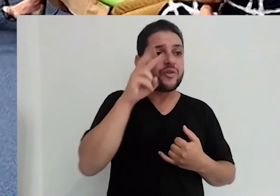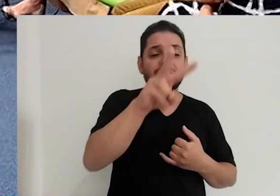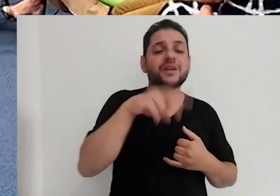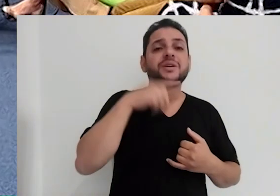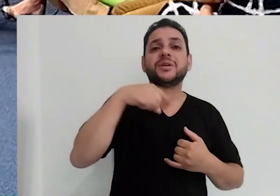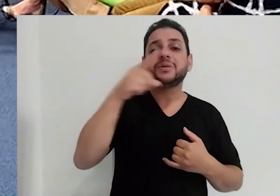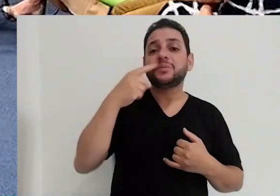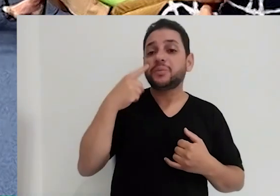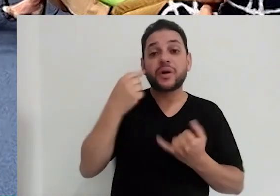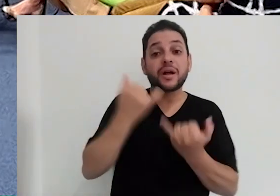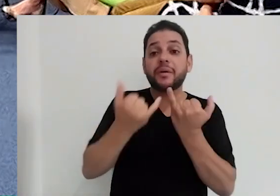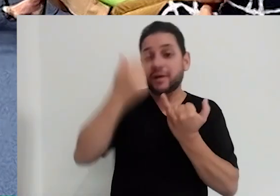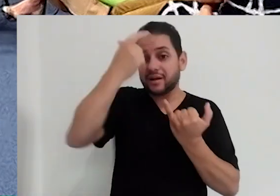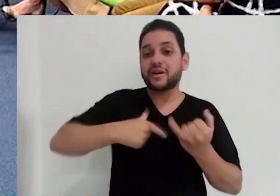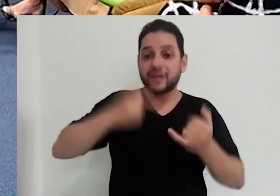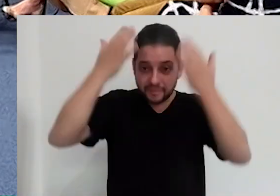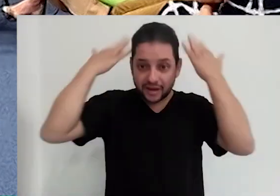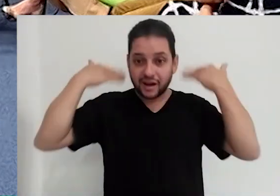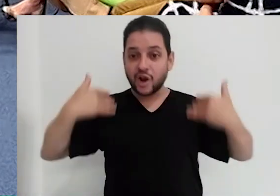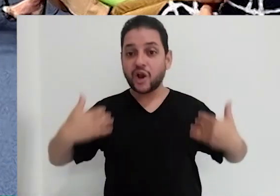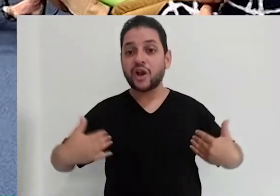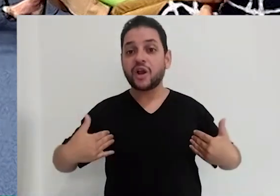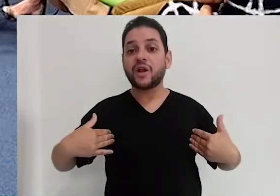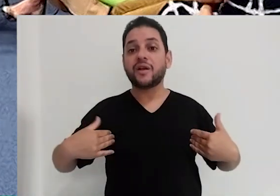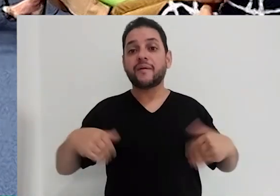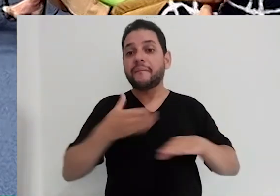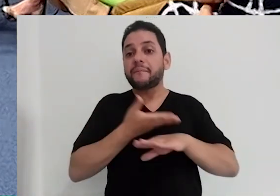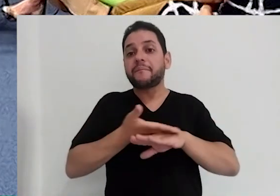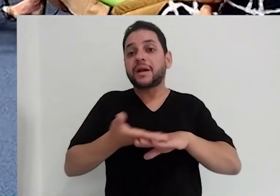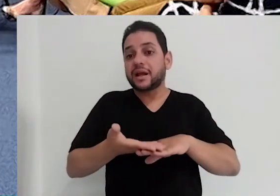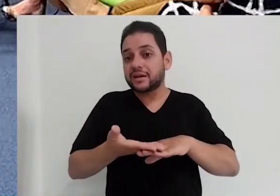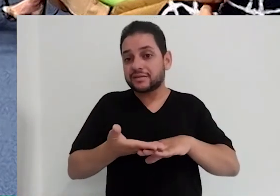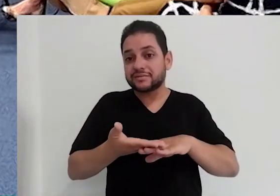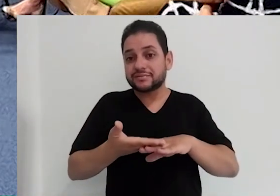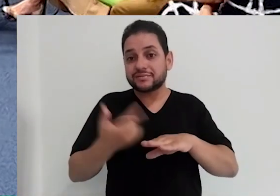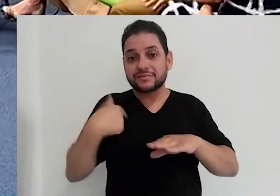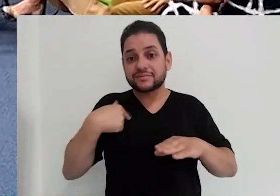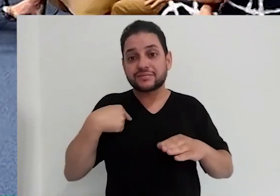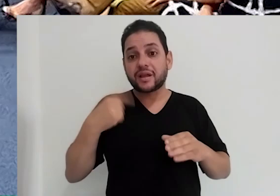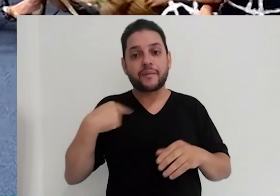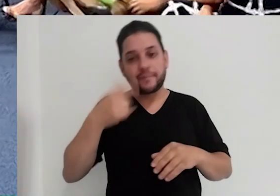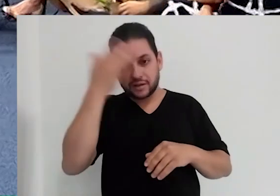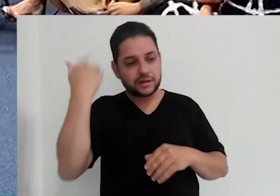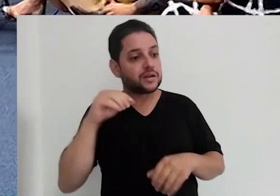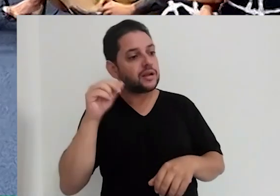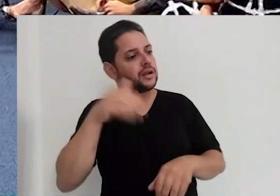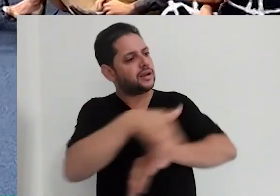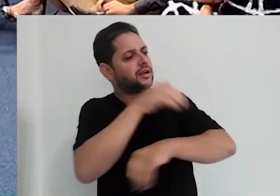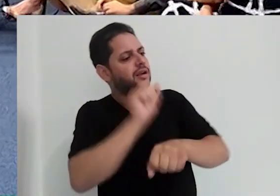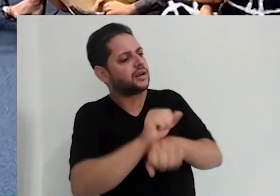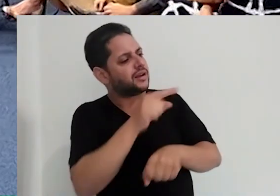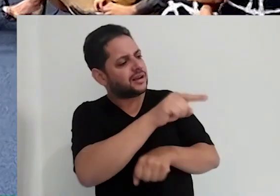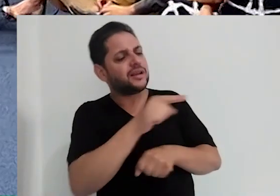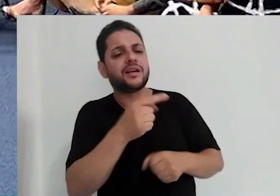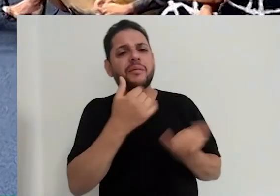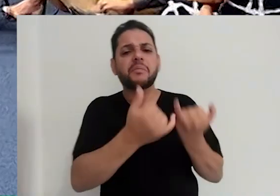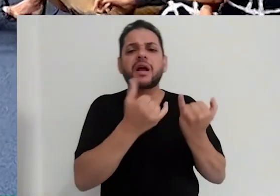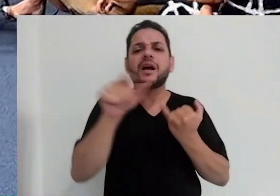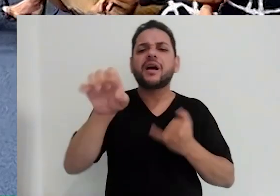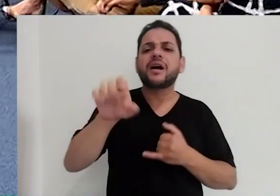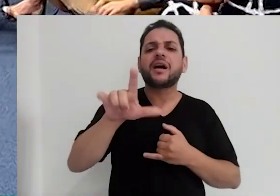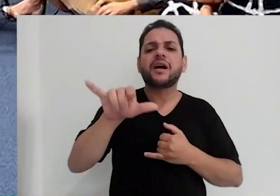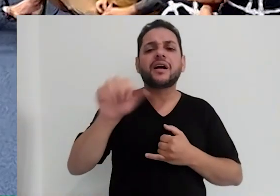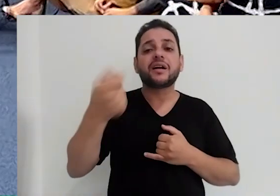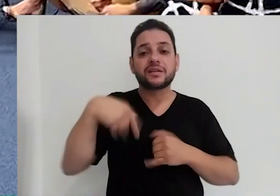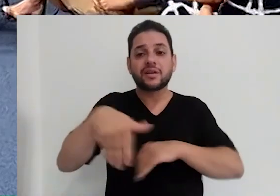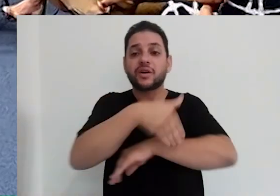comprido castanho na época olhinho Claro branquinho nem acho que era mas eu era parada na rua na faculdade PR as pessoas falarem isso e essa parte do